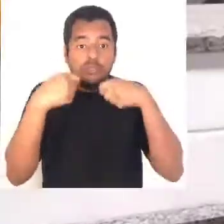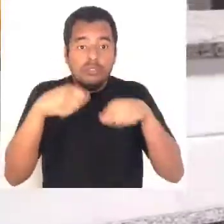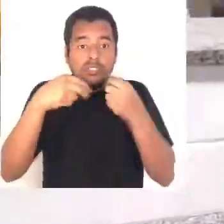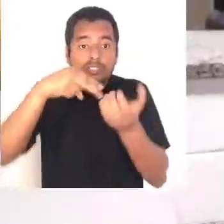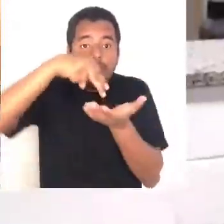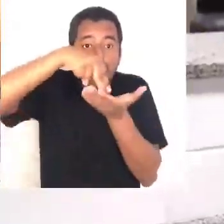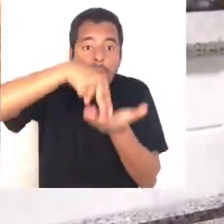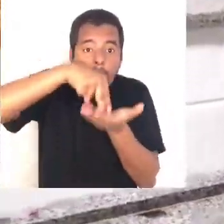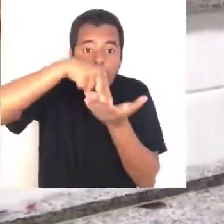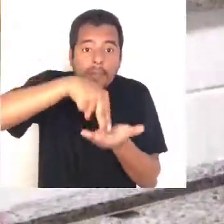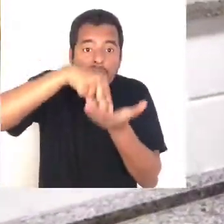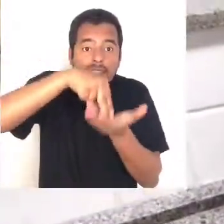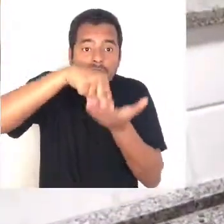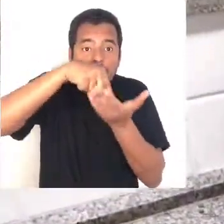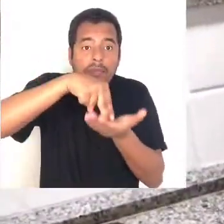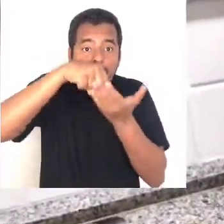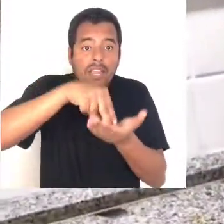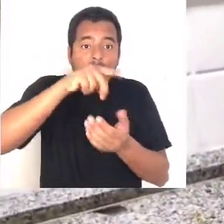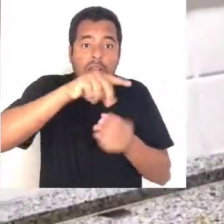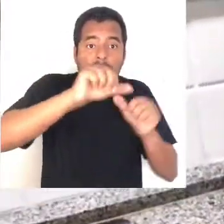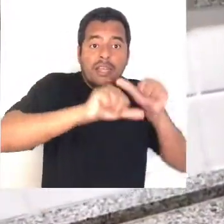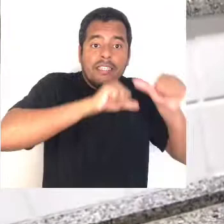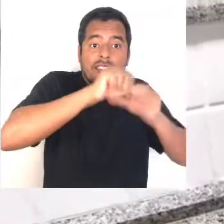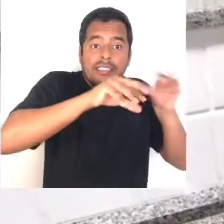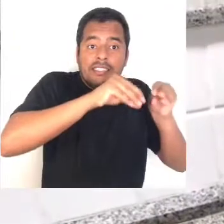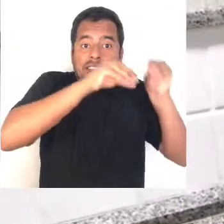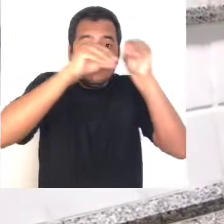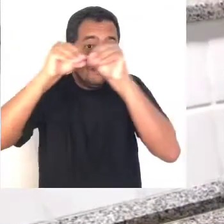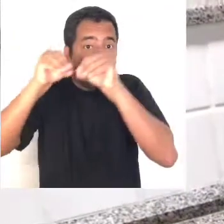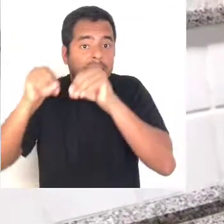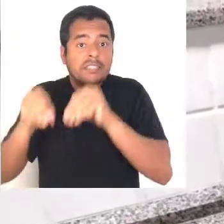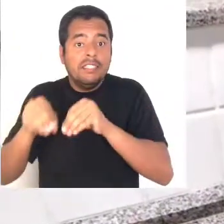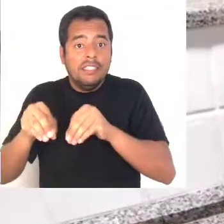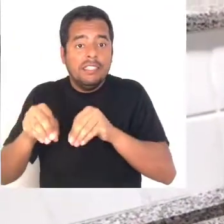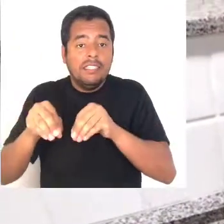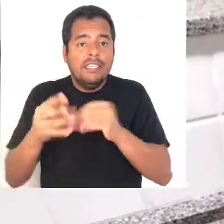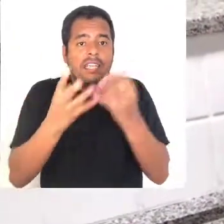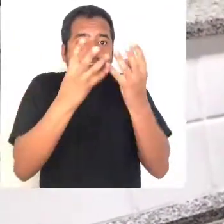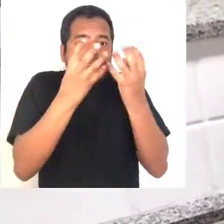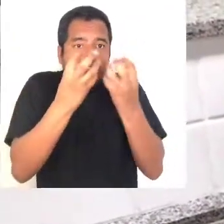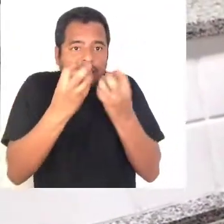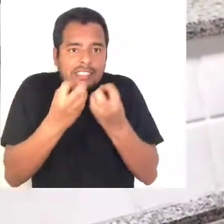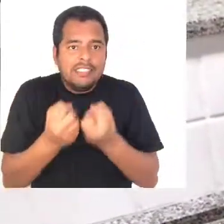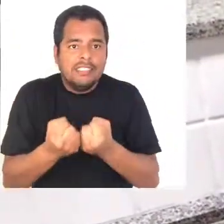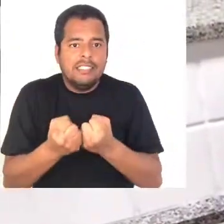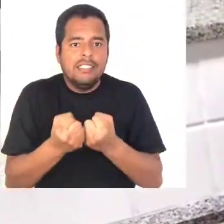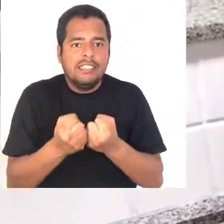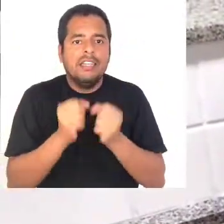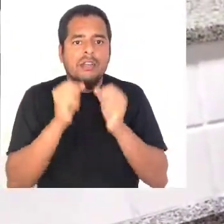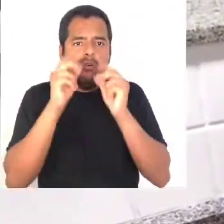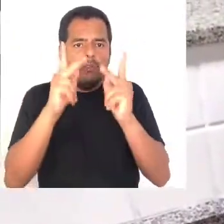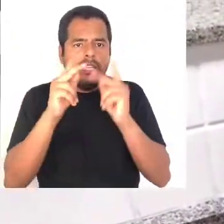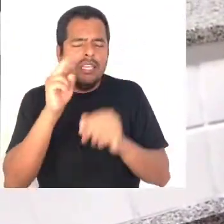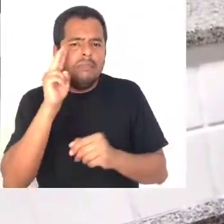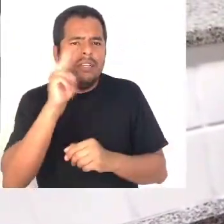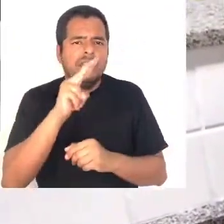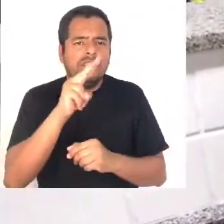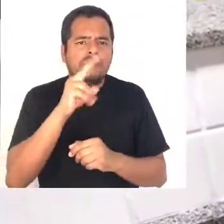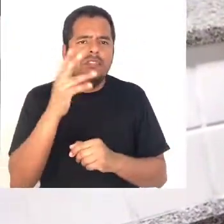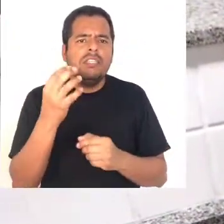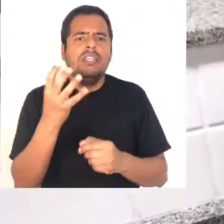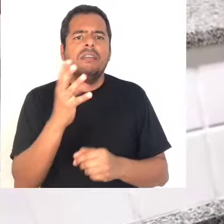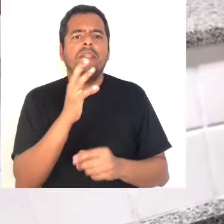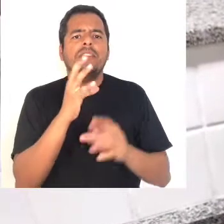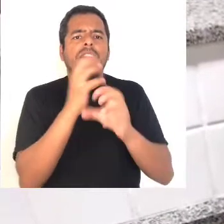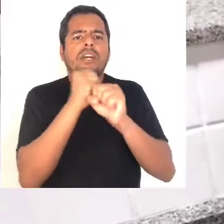Bem, pessoal, agora a gente precisa pesar o balão para transferir a fase orgânica seca com sulfato de sódio, para depois